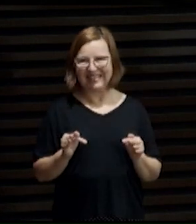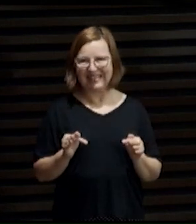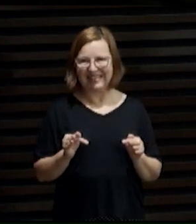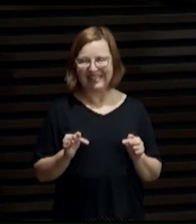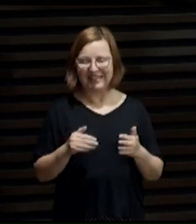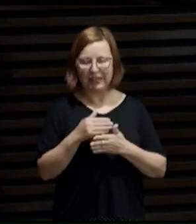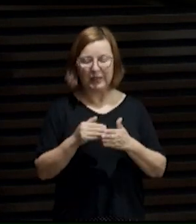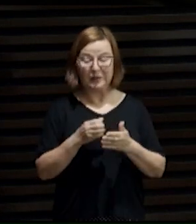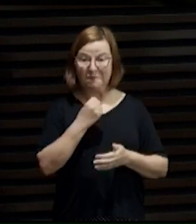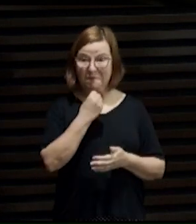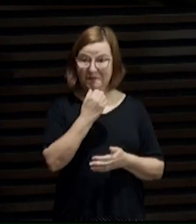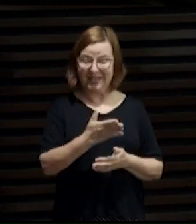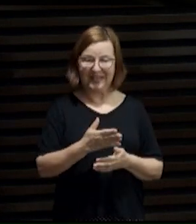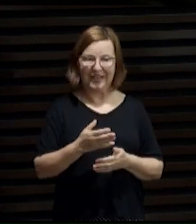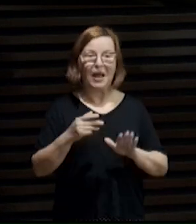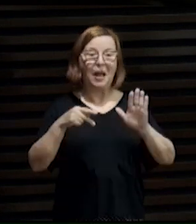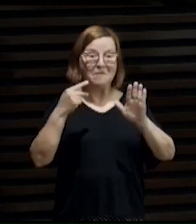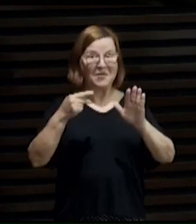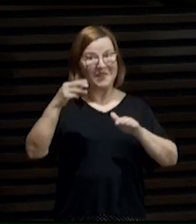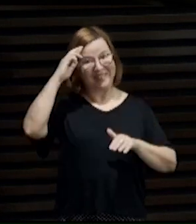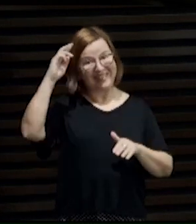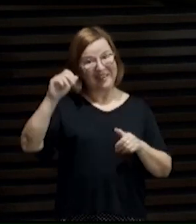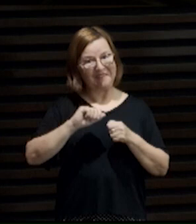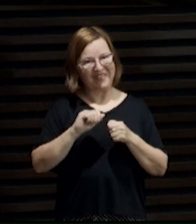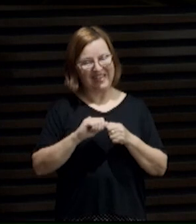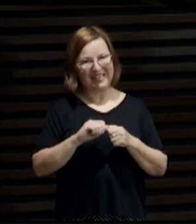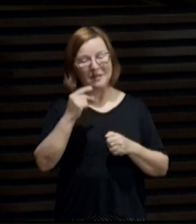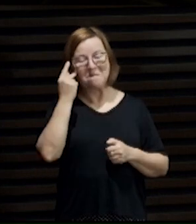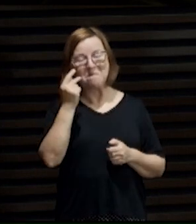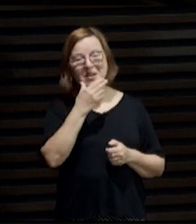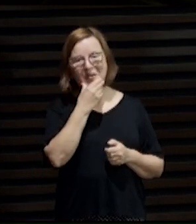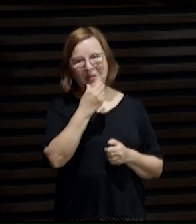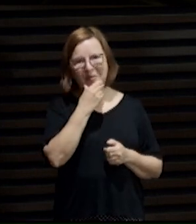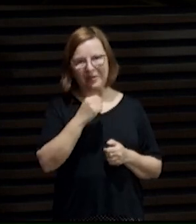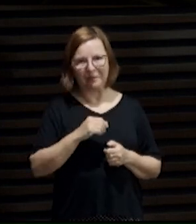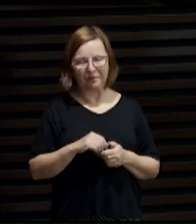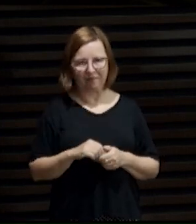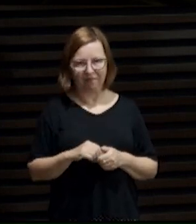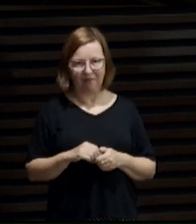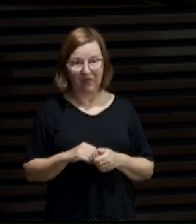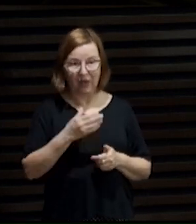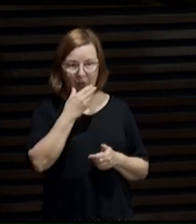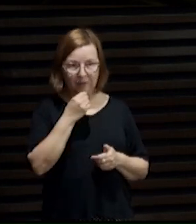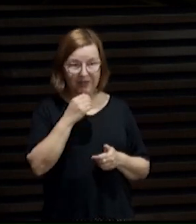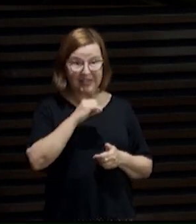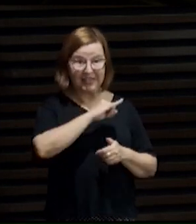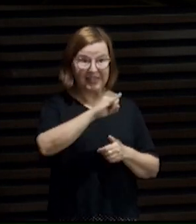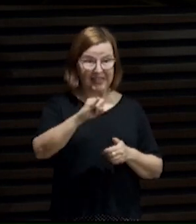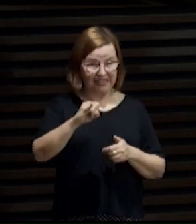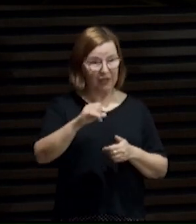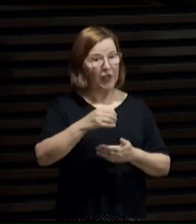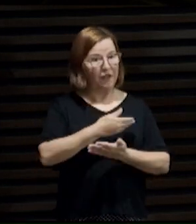uma promessa que o Senhor nos traz. Homens, se vocês forem tementes ao Senhor, se vocês